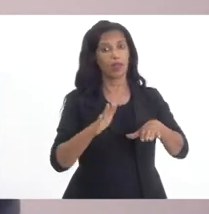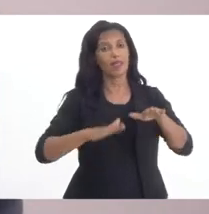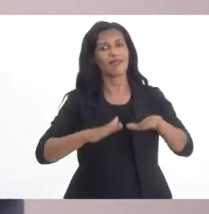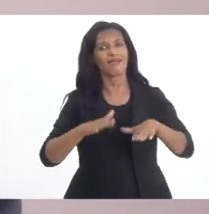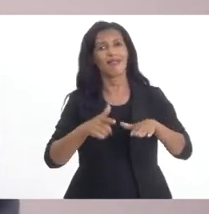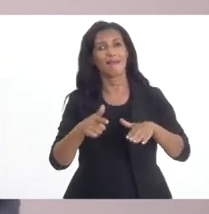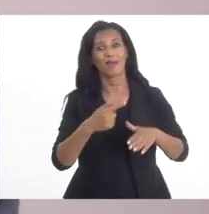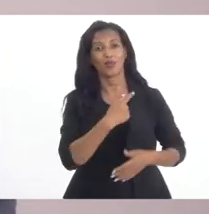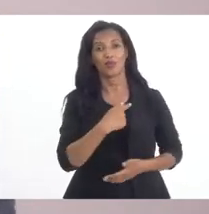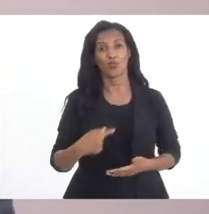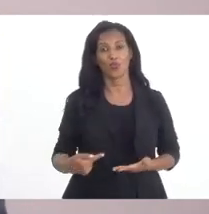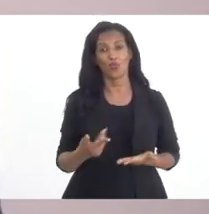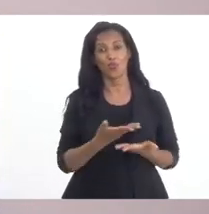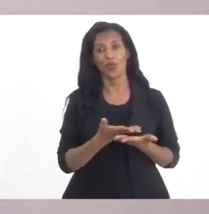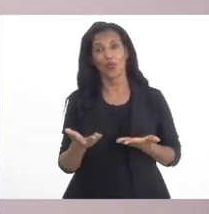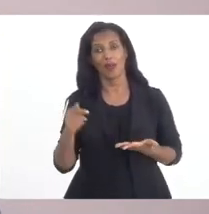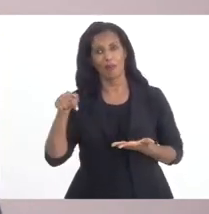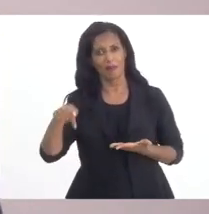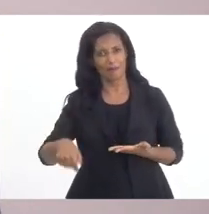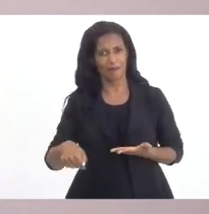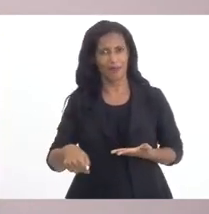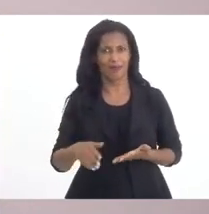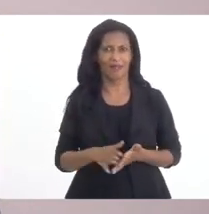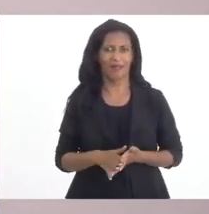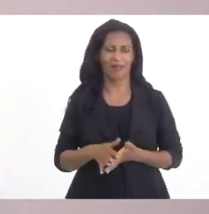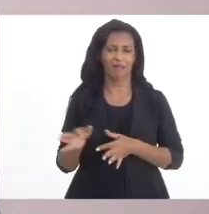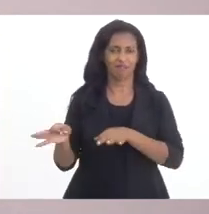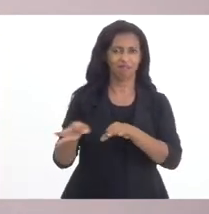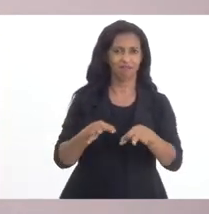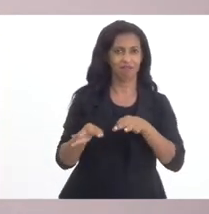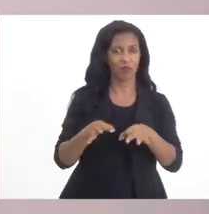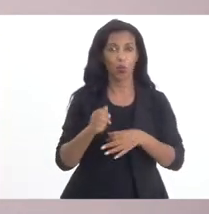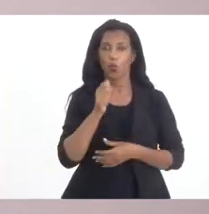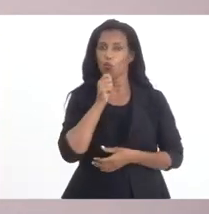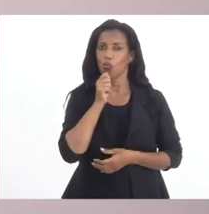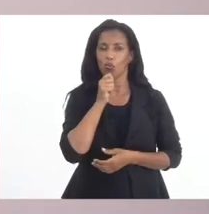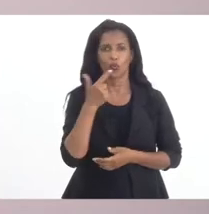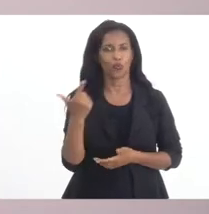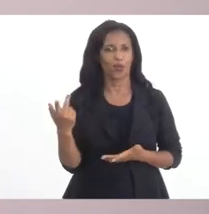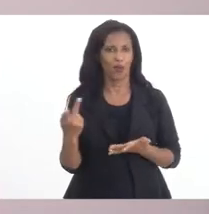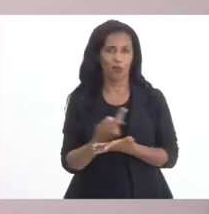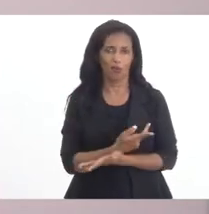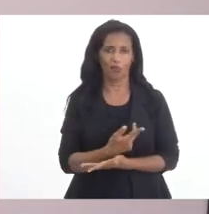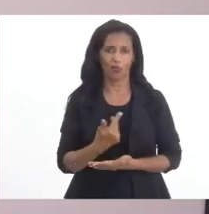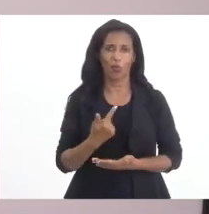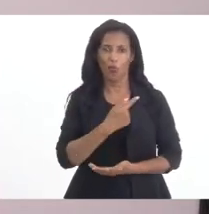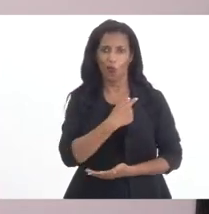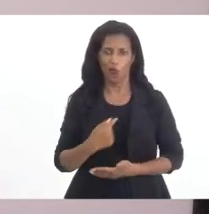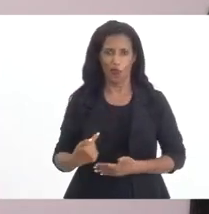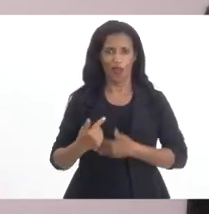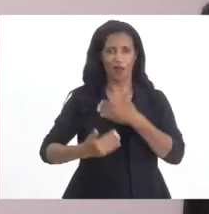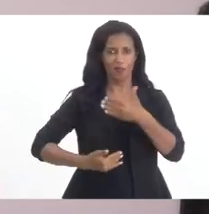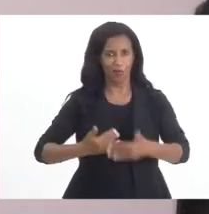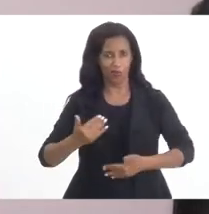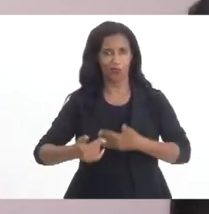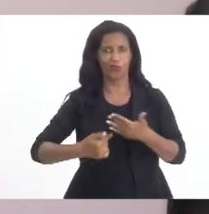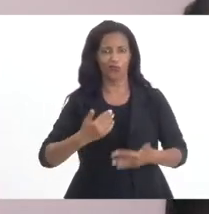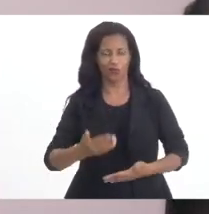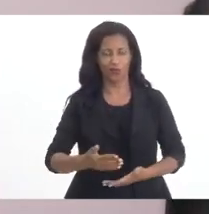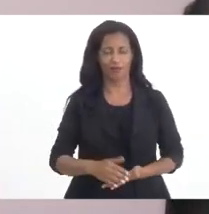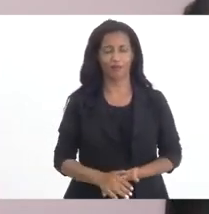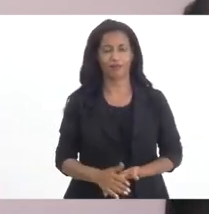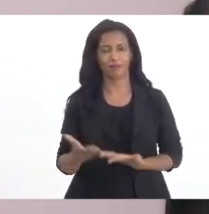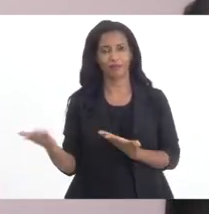depende do governo encaminhar para cá medidas desse tipo, o que não tem acontecido governo após governo. Chamo agora para fazer